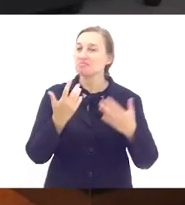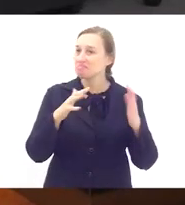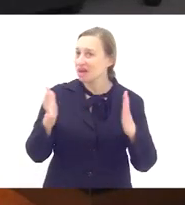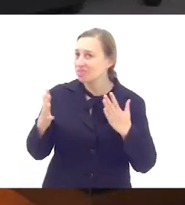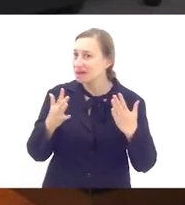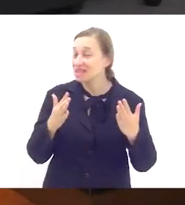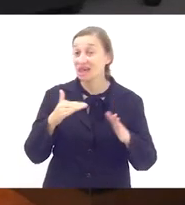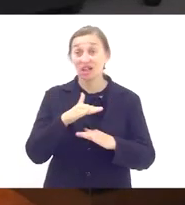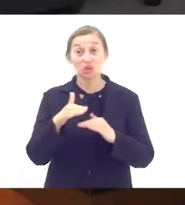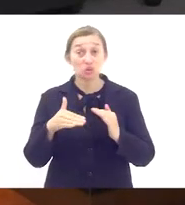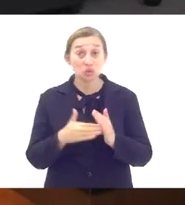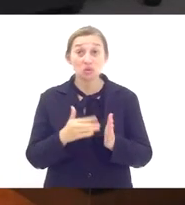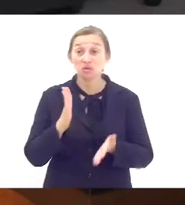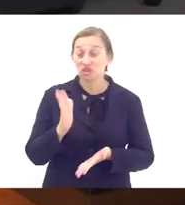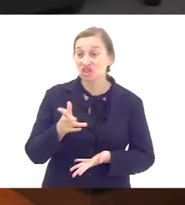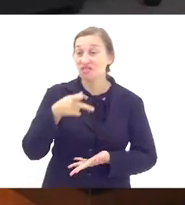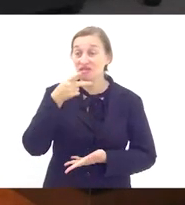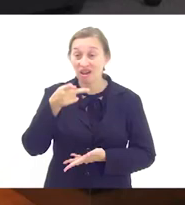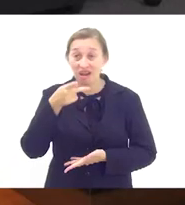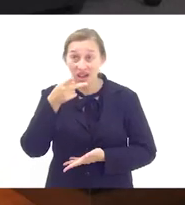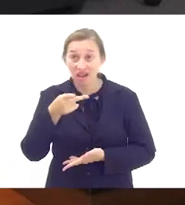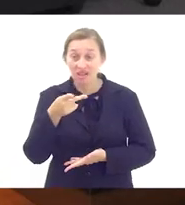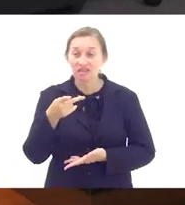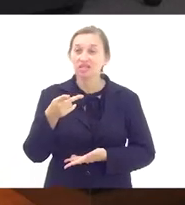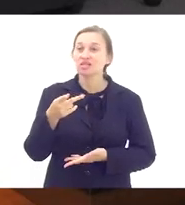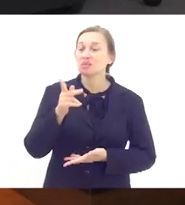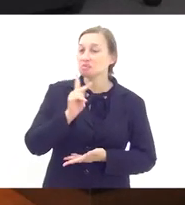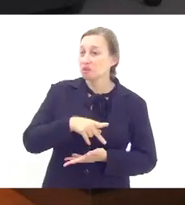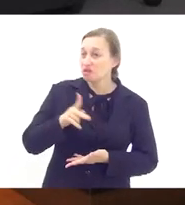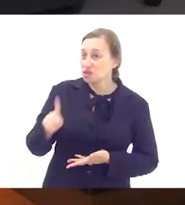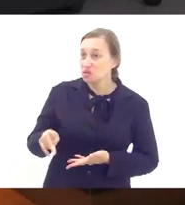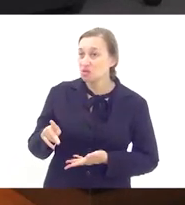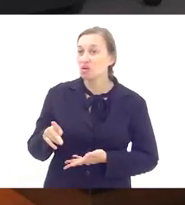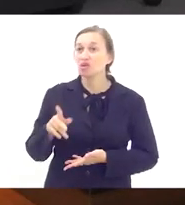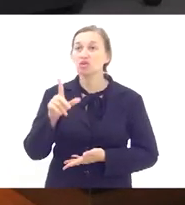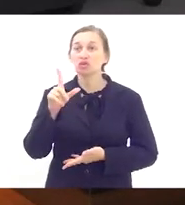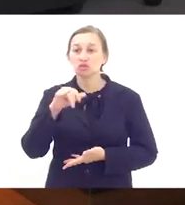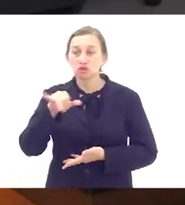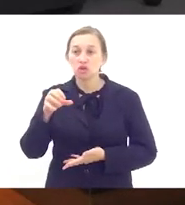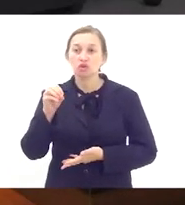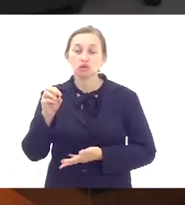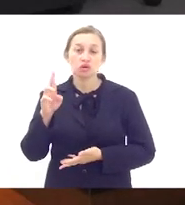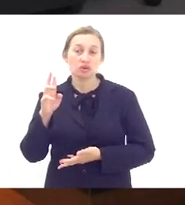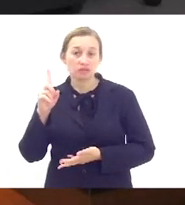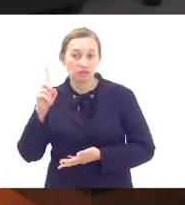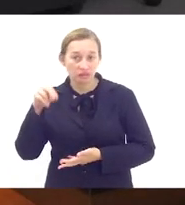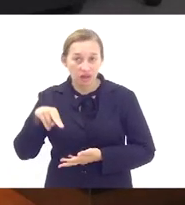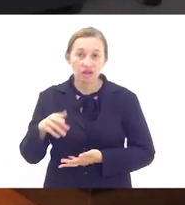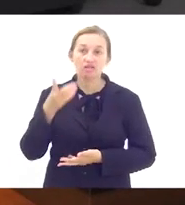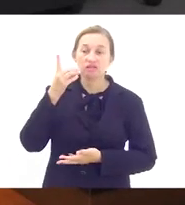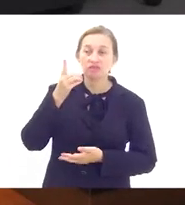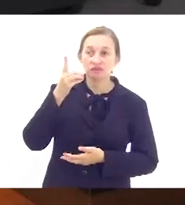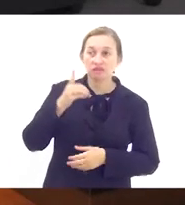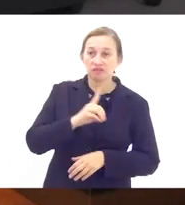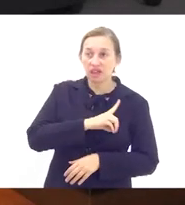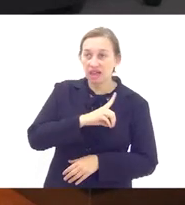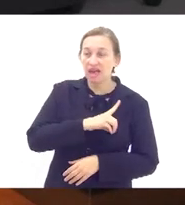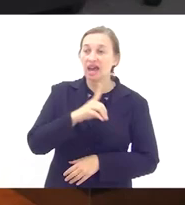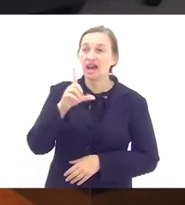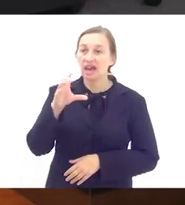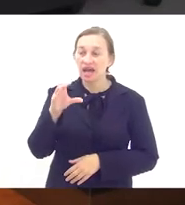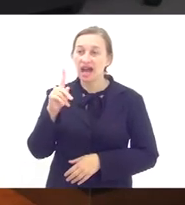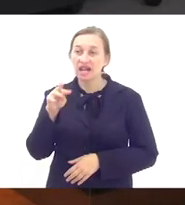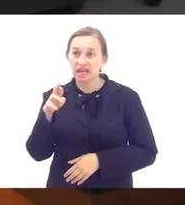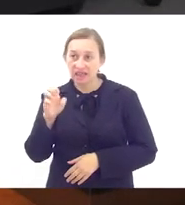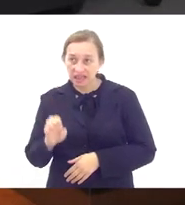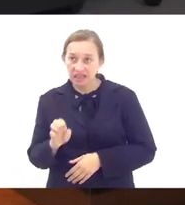aqui todos que já fizeram sua fala, nosso querido professor Jordano, delegada Karina, delegado Marcelo